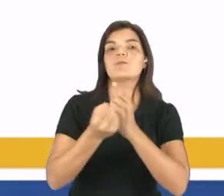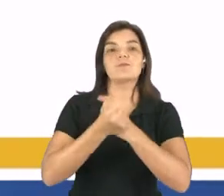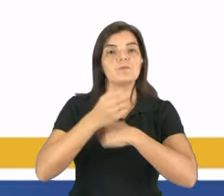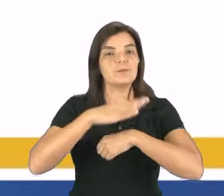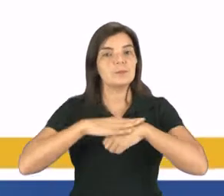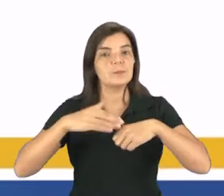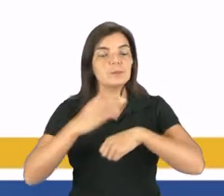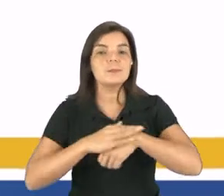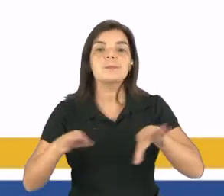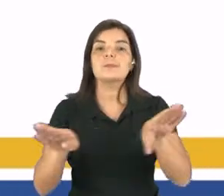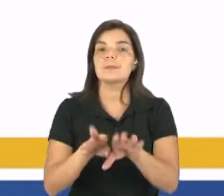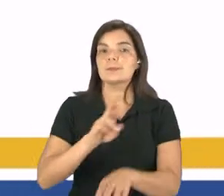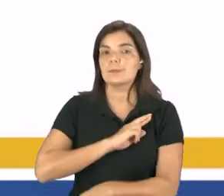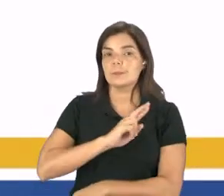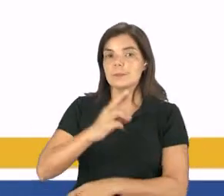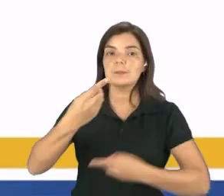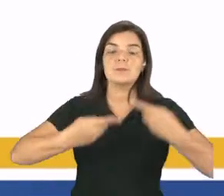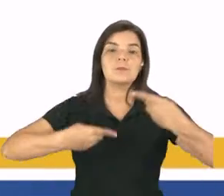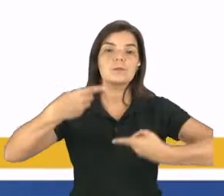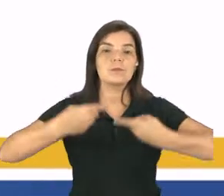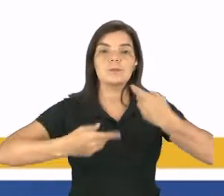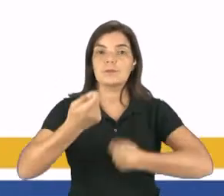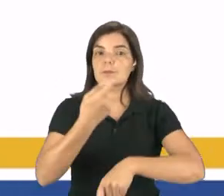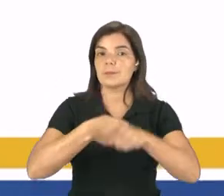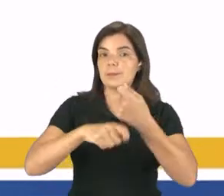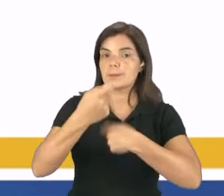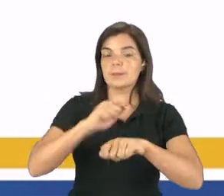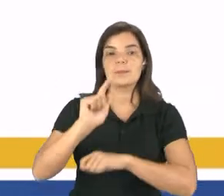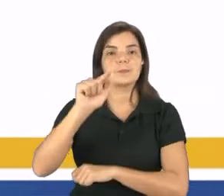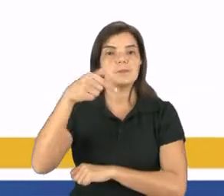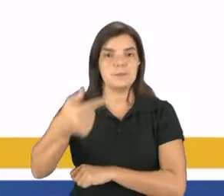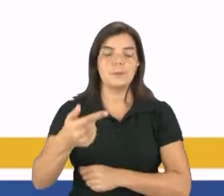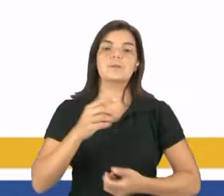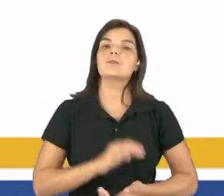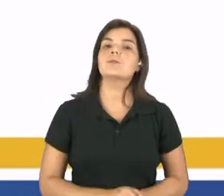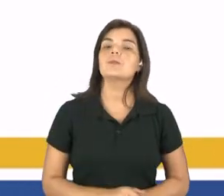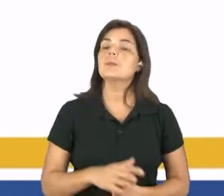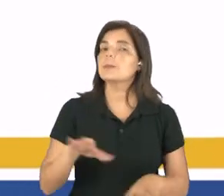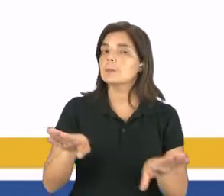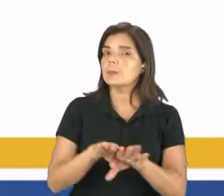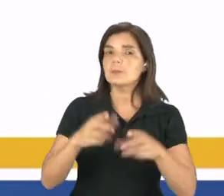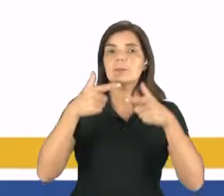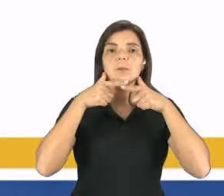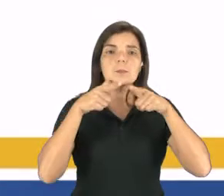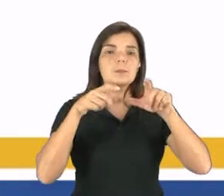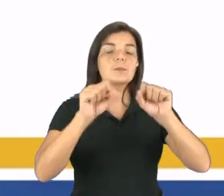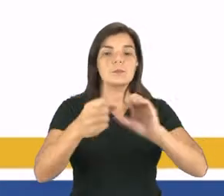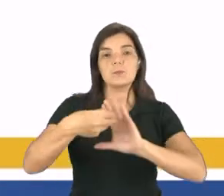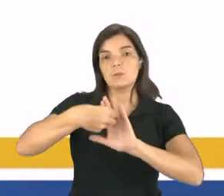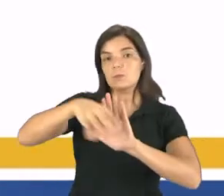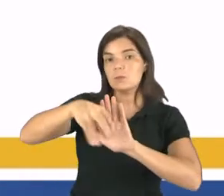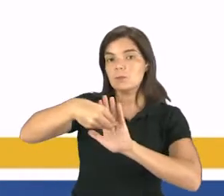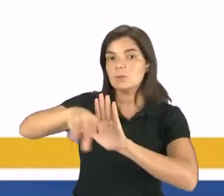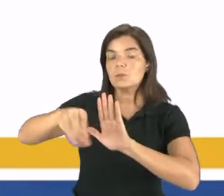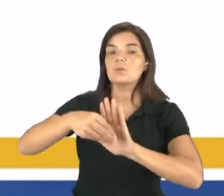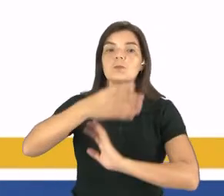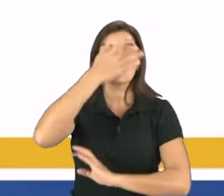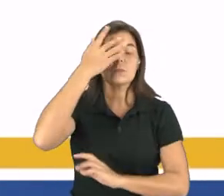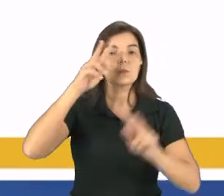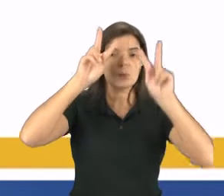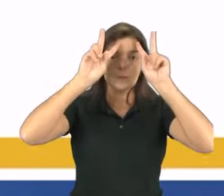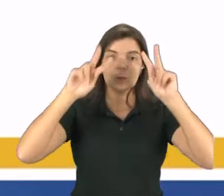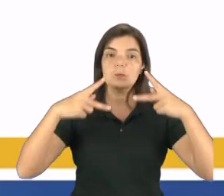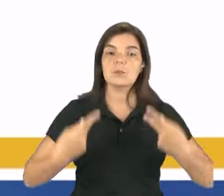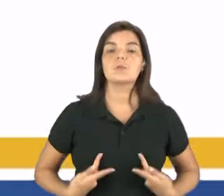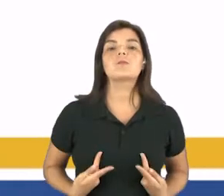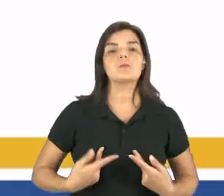afetivas, religiosas, políticas, econômicas e etc. Até uma forma de linguagem transmitida ao ser humano ao